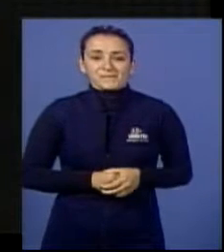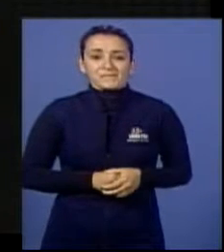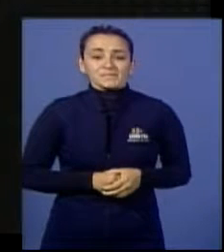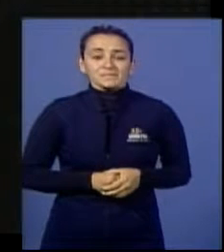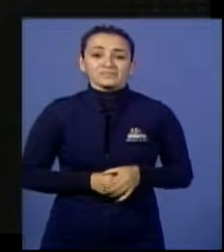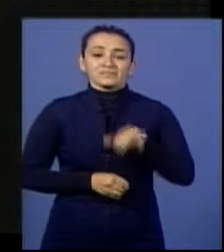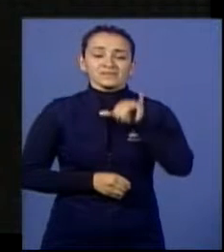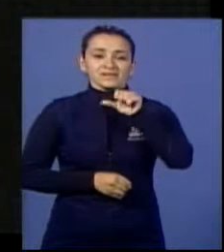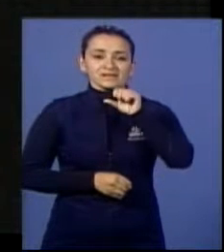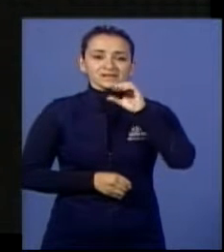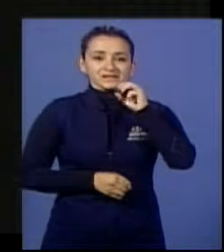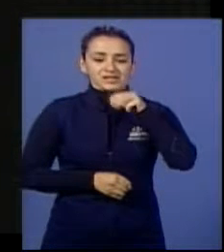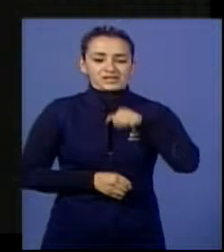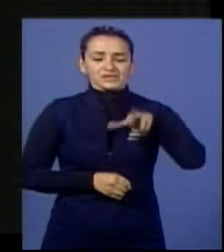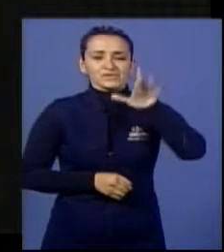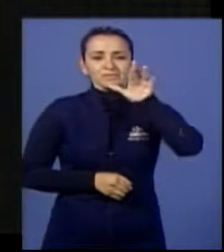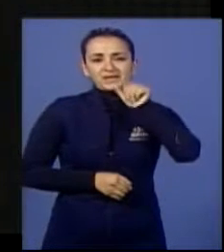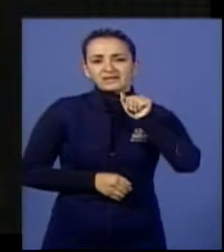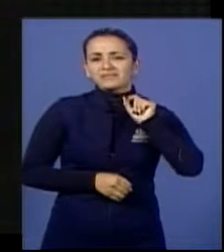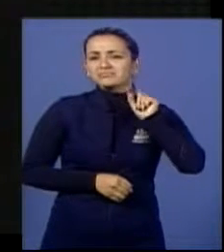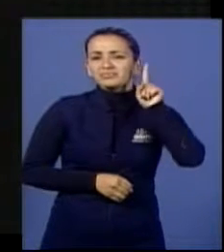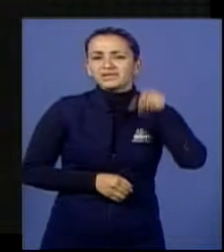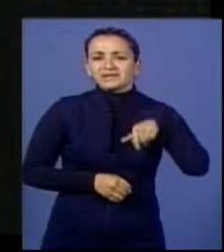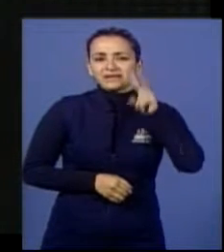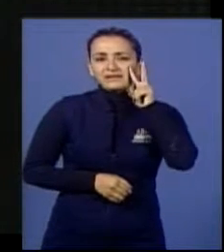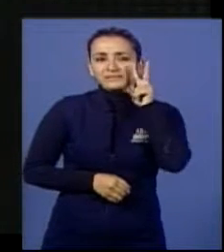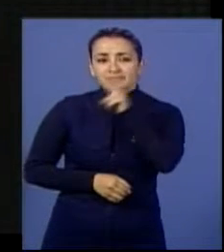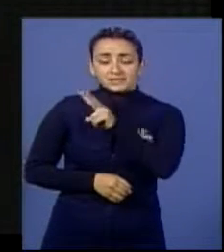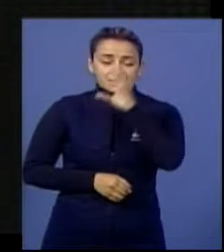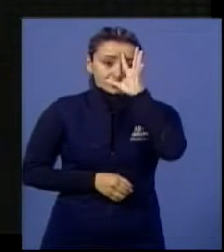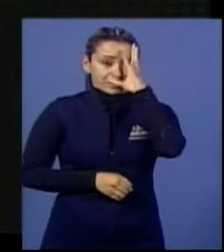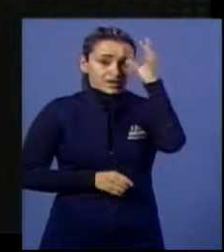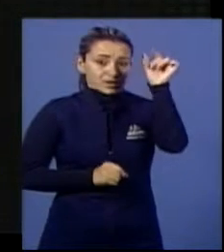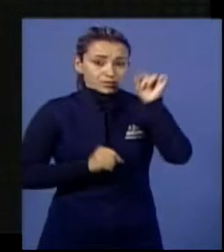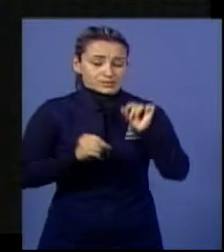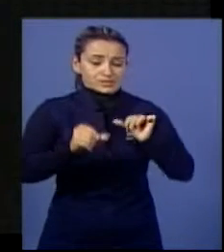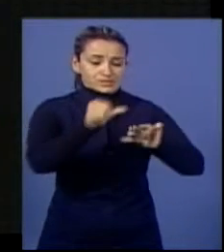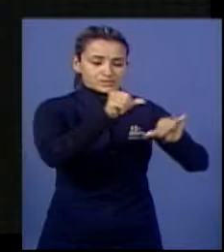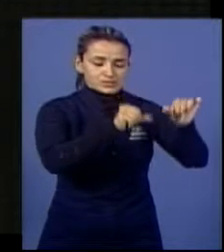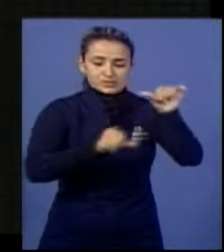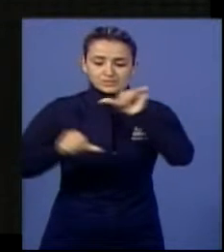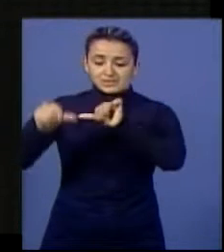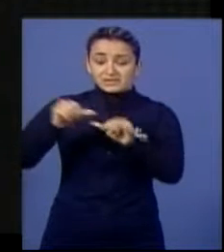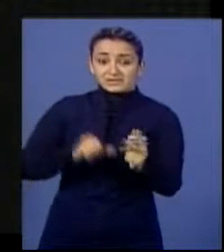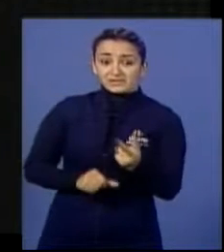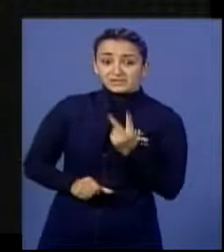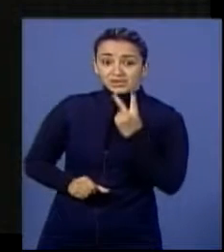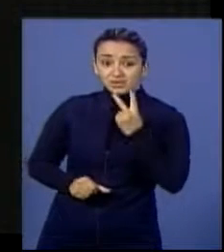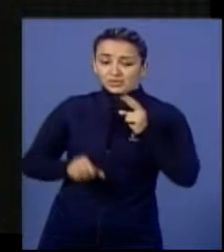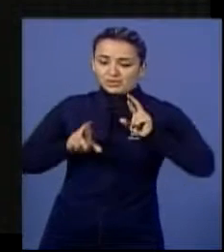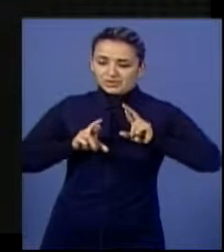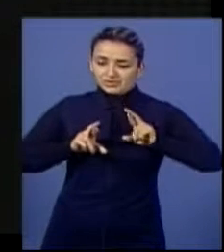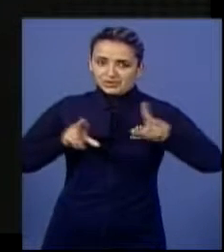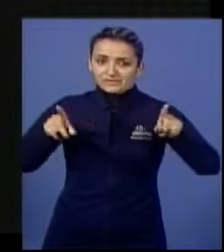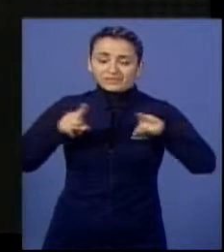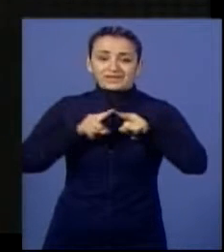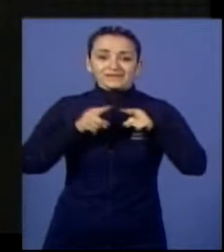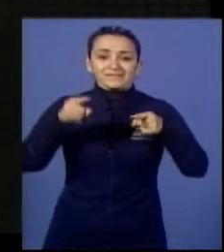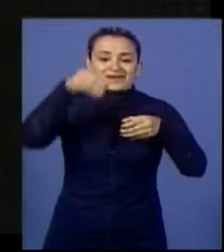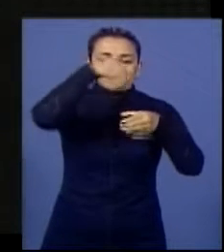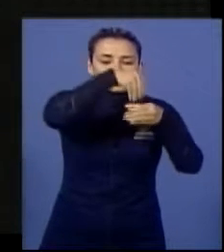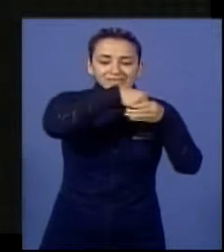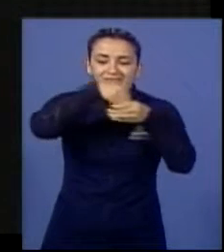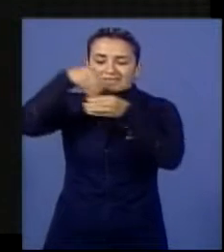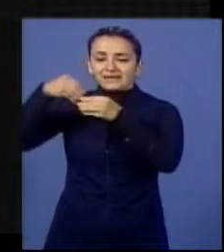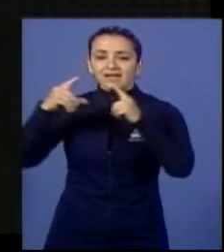isomeria. O que é isomeria? Isomeria é um fenômeno onde duas substâncias diferentes têm a mesma fórmula molecular.